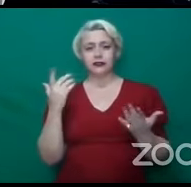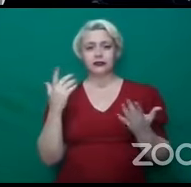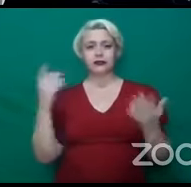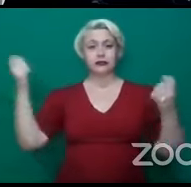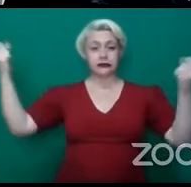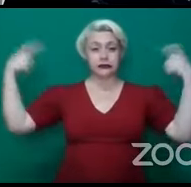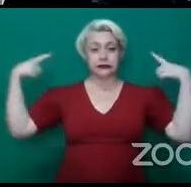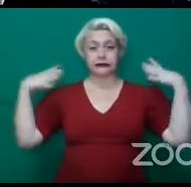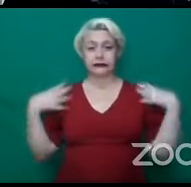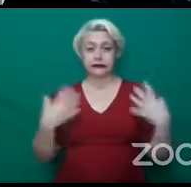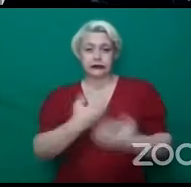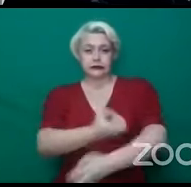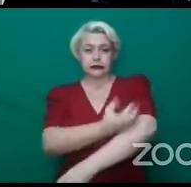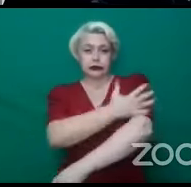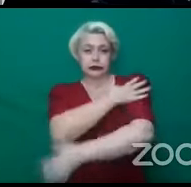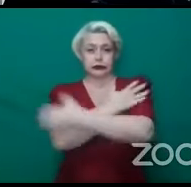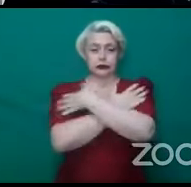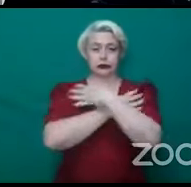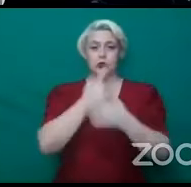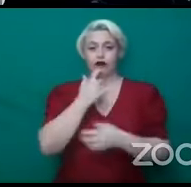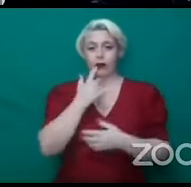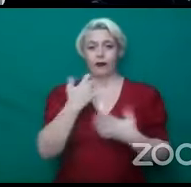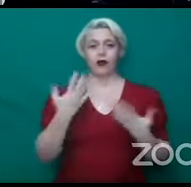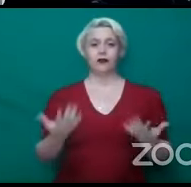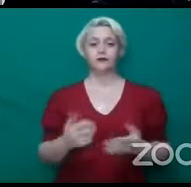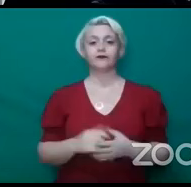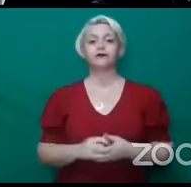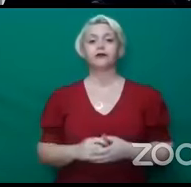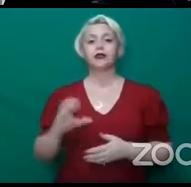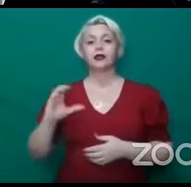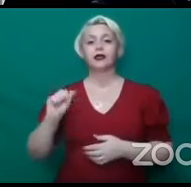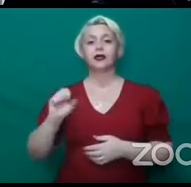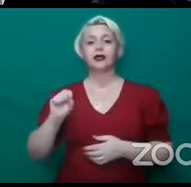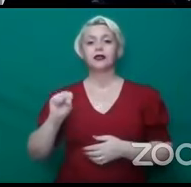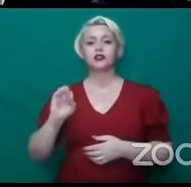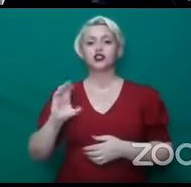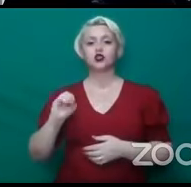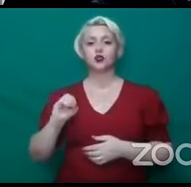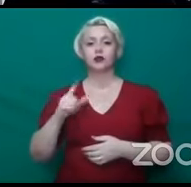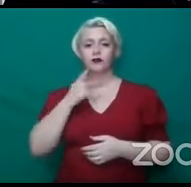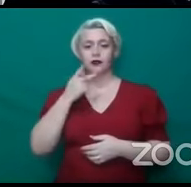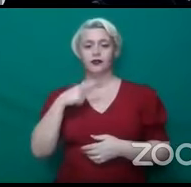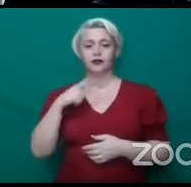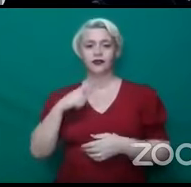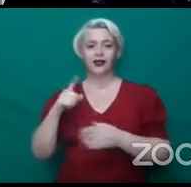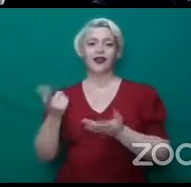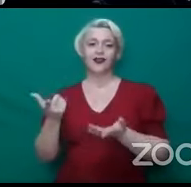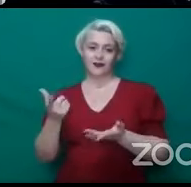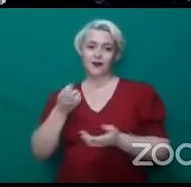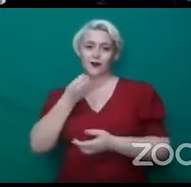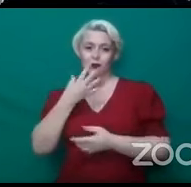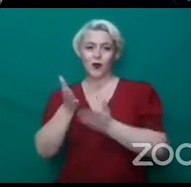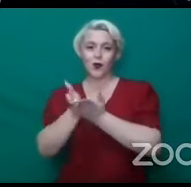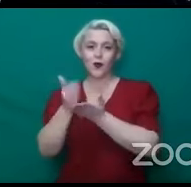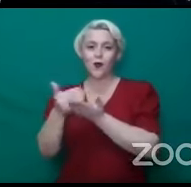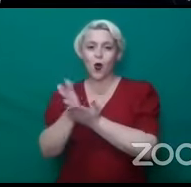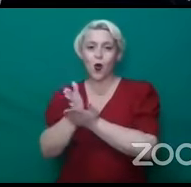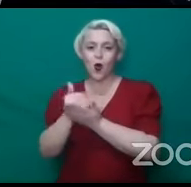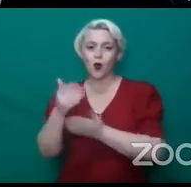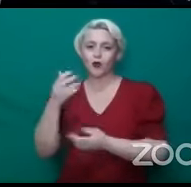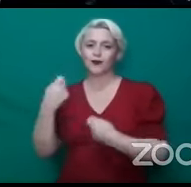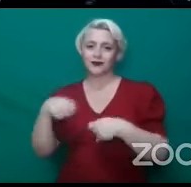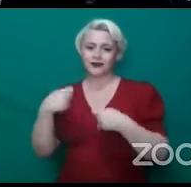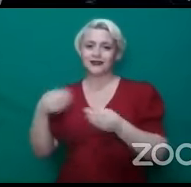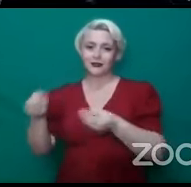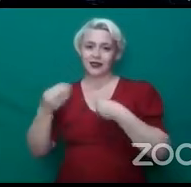queimado. Então, assim, O foi. Cássio tá falando mesmo que a receitinha boa, a receitinha do. É. Tem que depois compartilhar com a